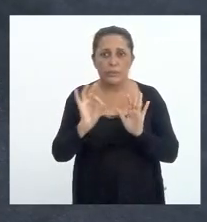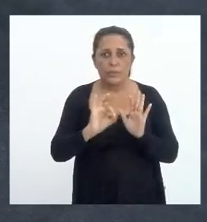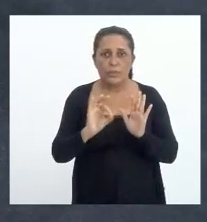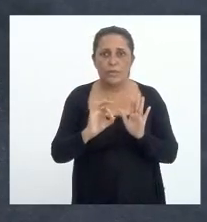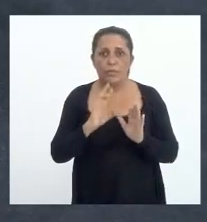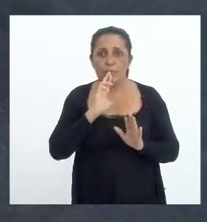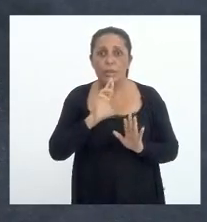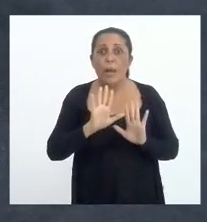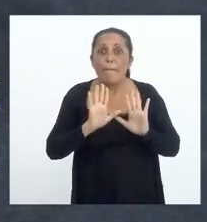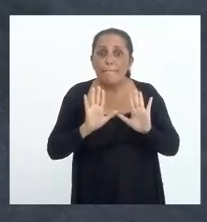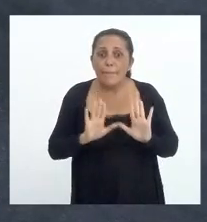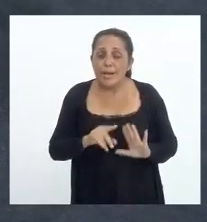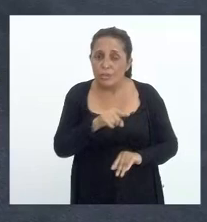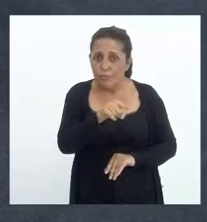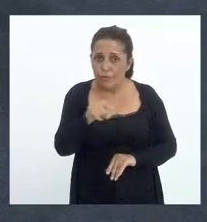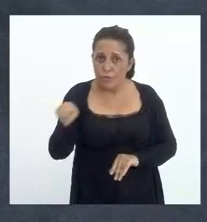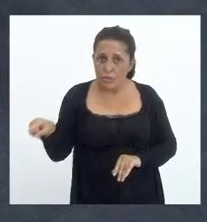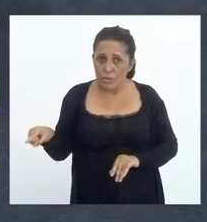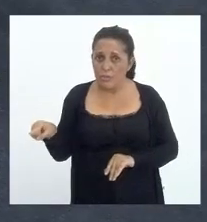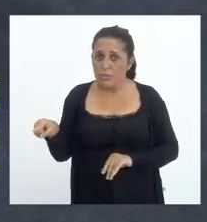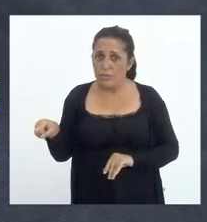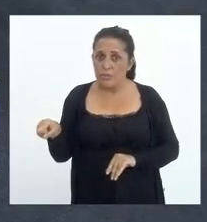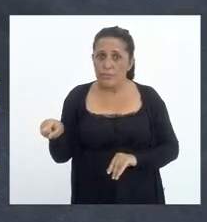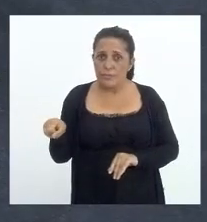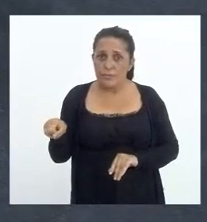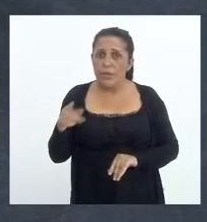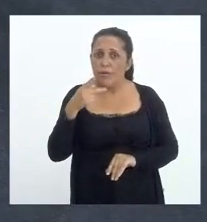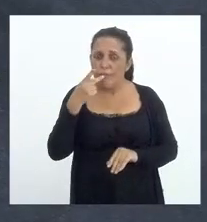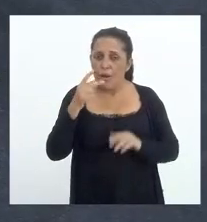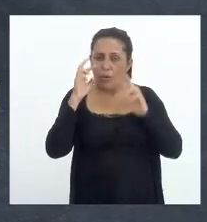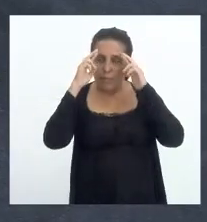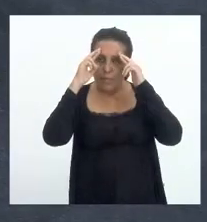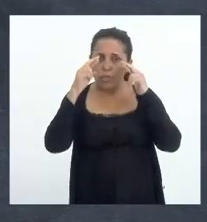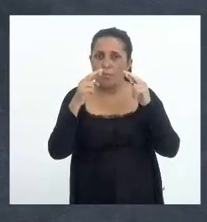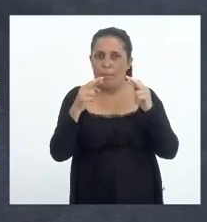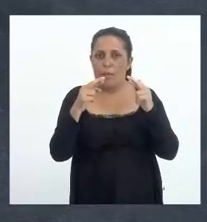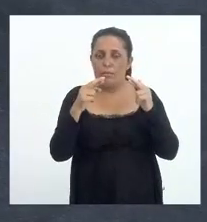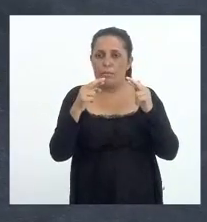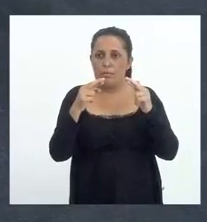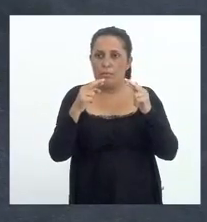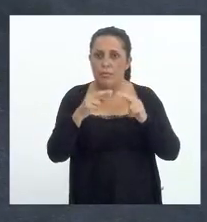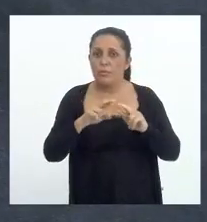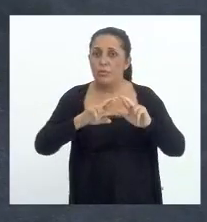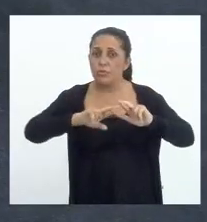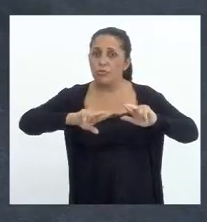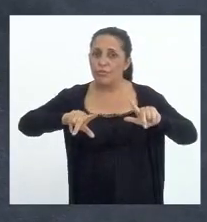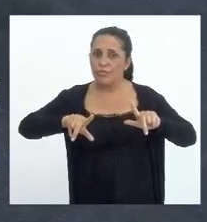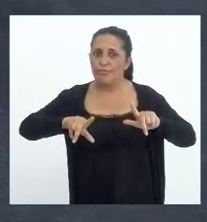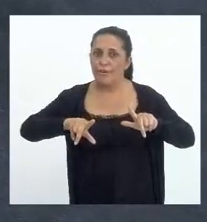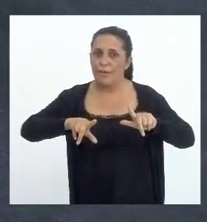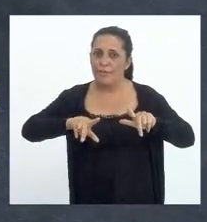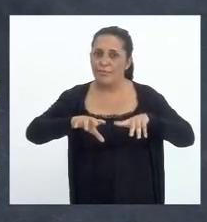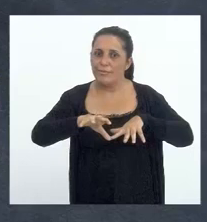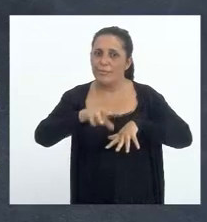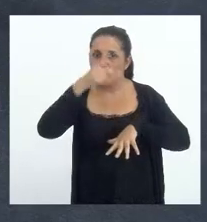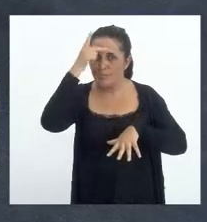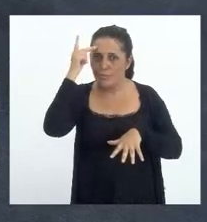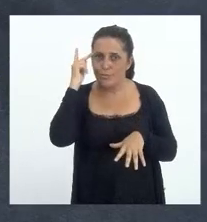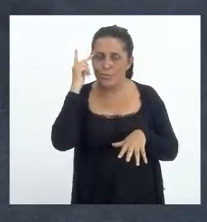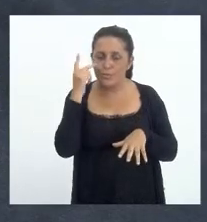tempo. Mas vocês, fazendo isso, e falo com muito respeito, vocês estão diferenciando situações